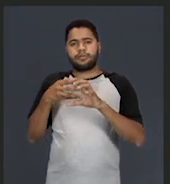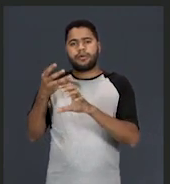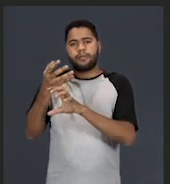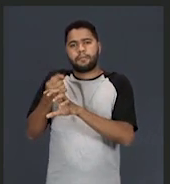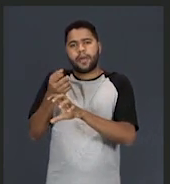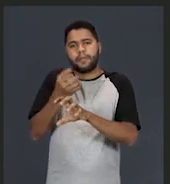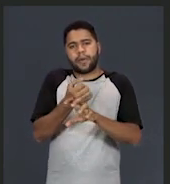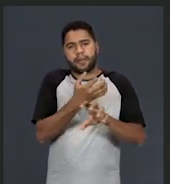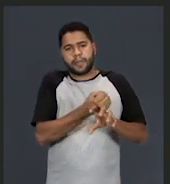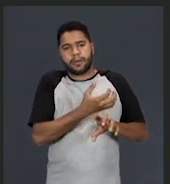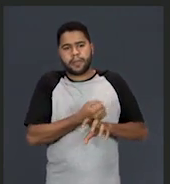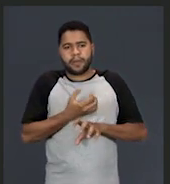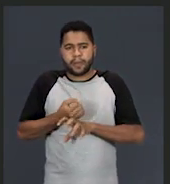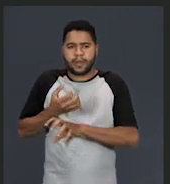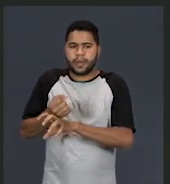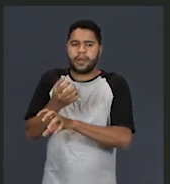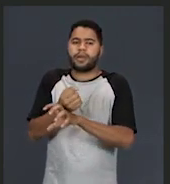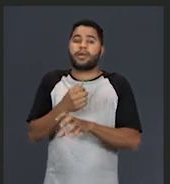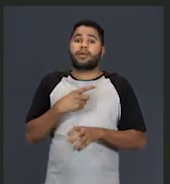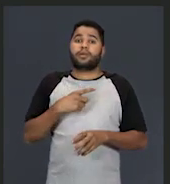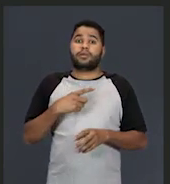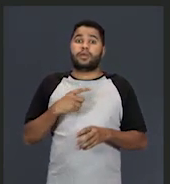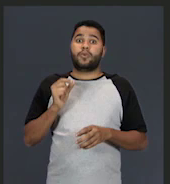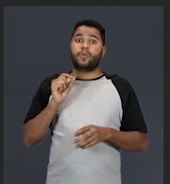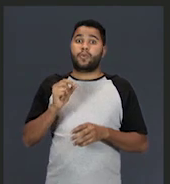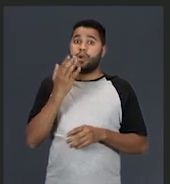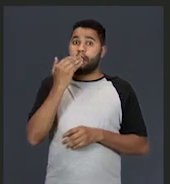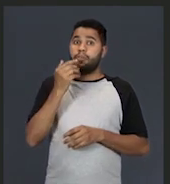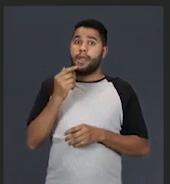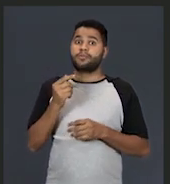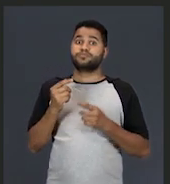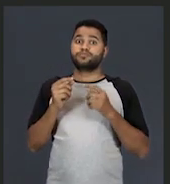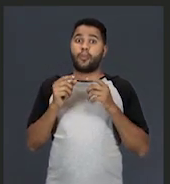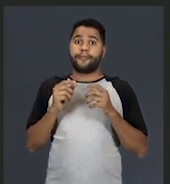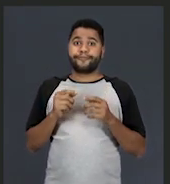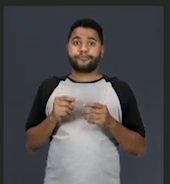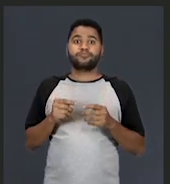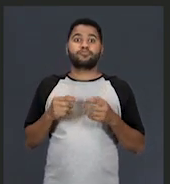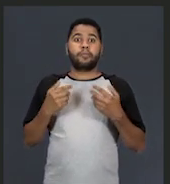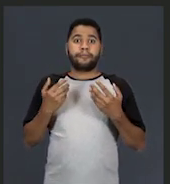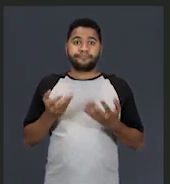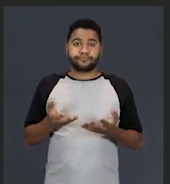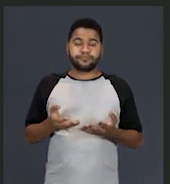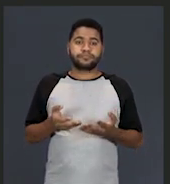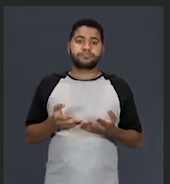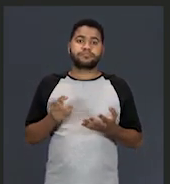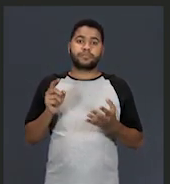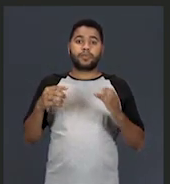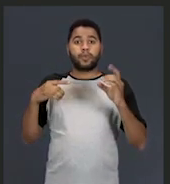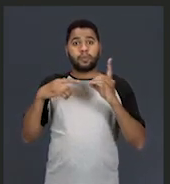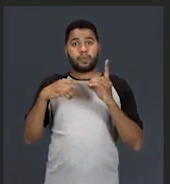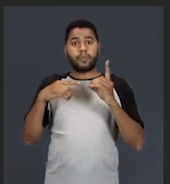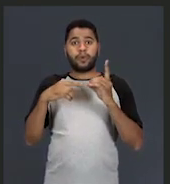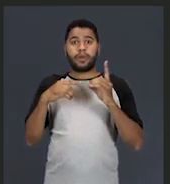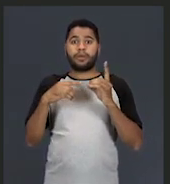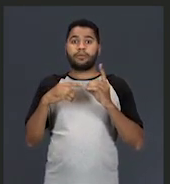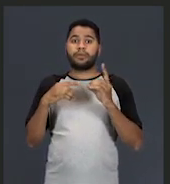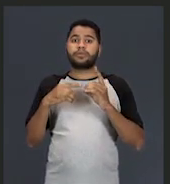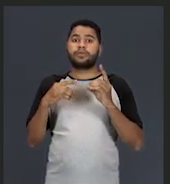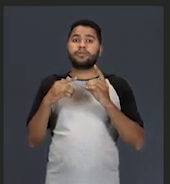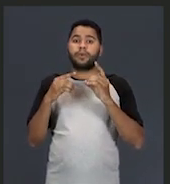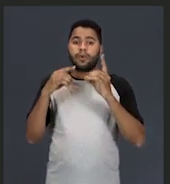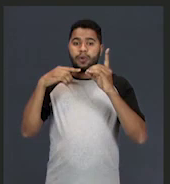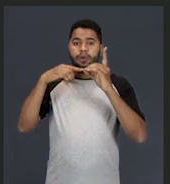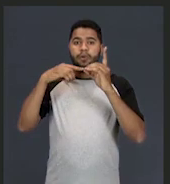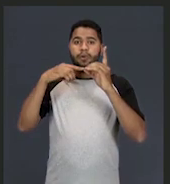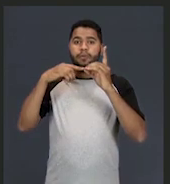tenho um alimento que é grande e complexo, ou moléculas grandes e complexas, e